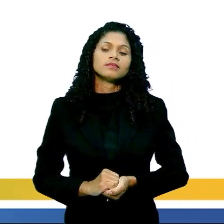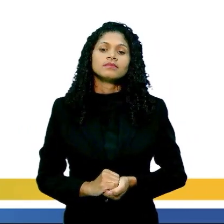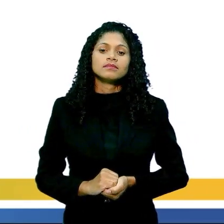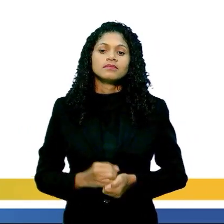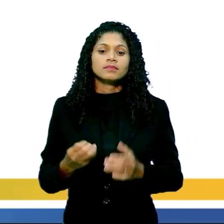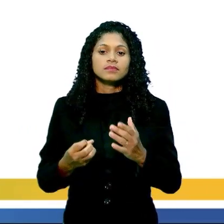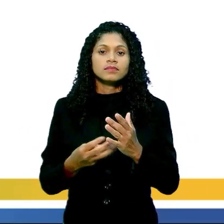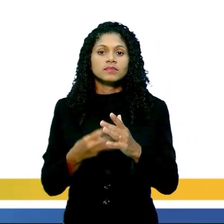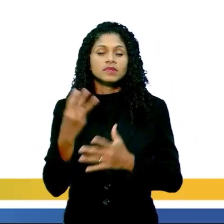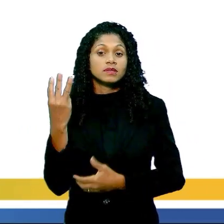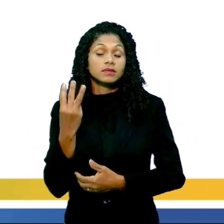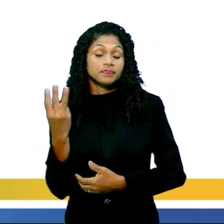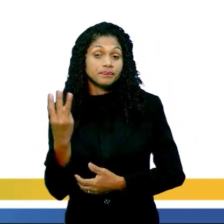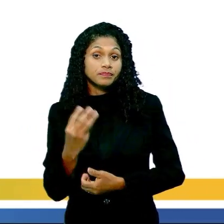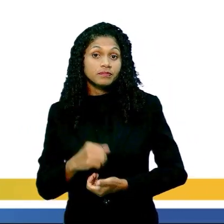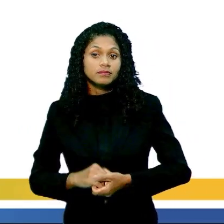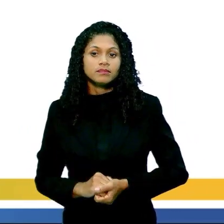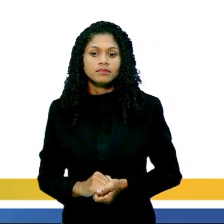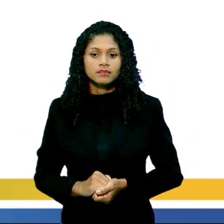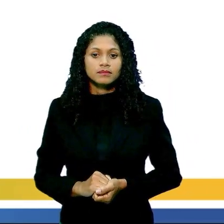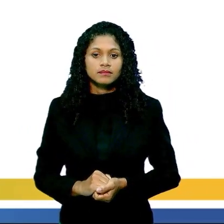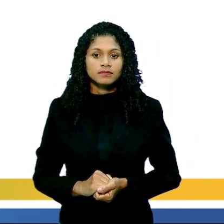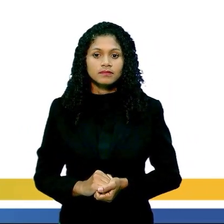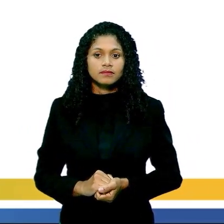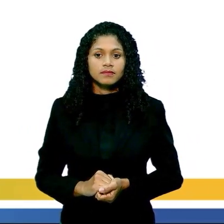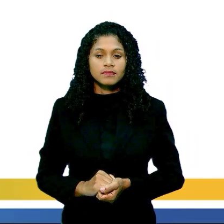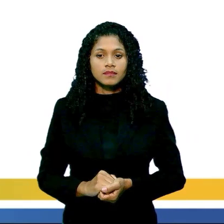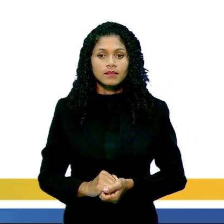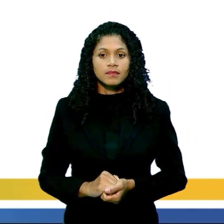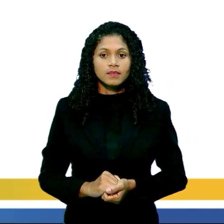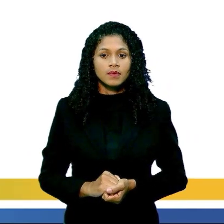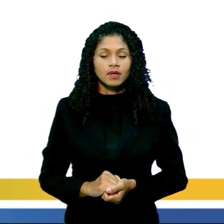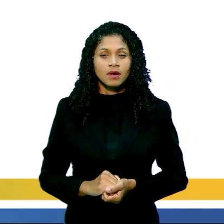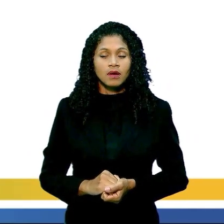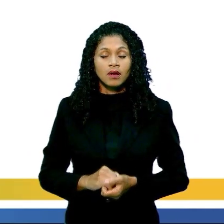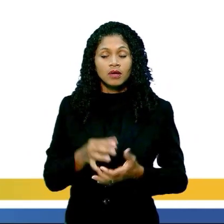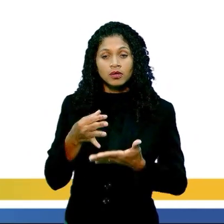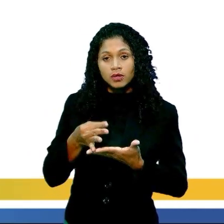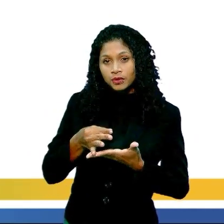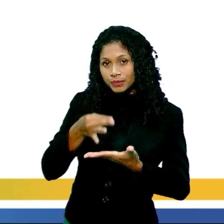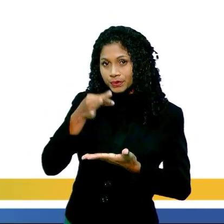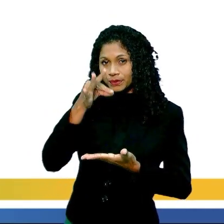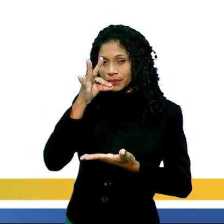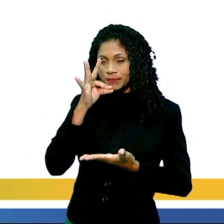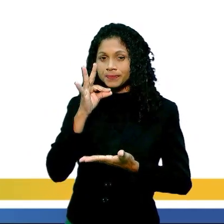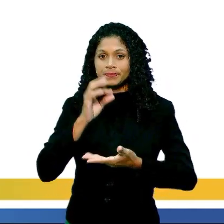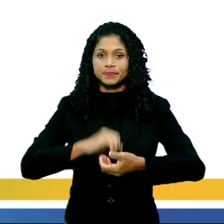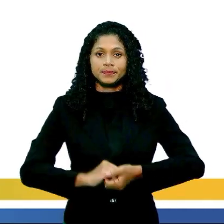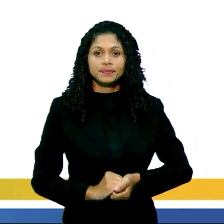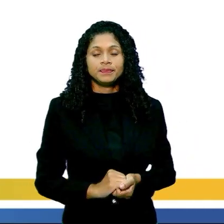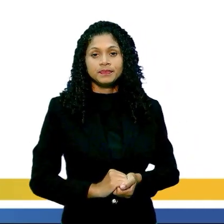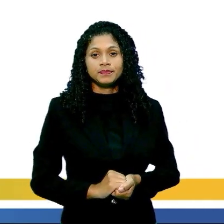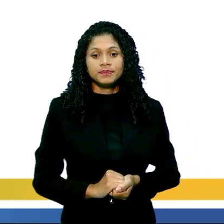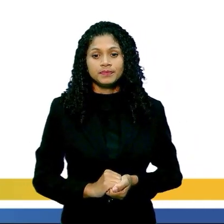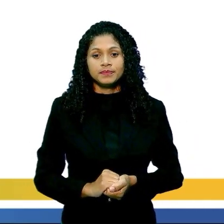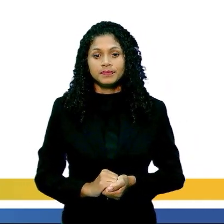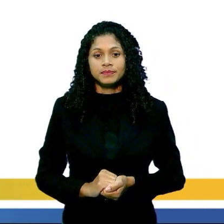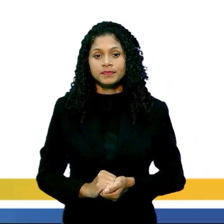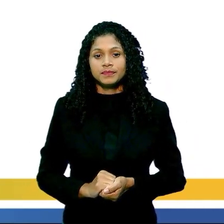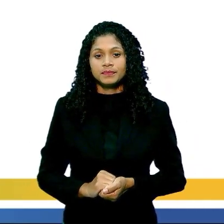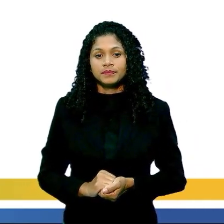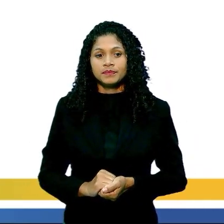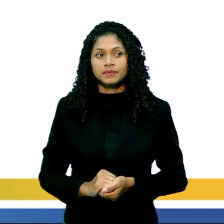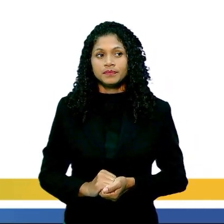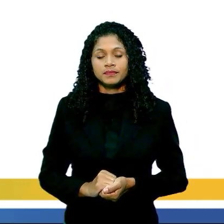A terceira nós temos have breakfast, que significa tomar café. A próxima